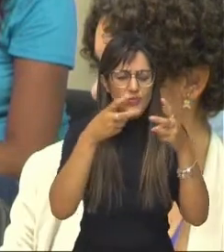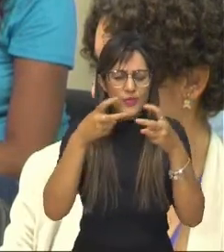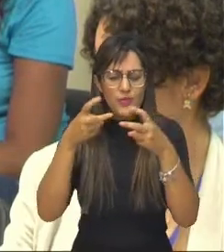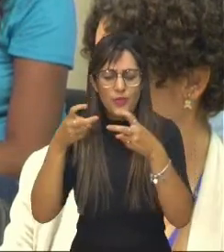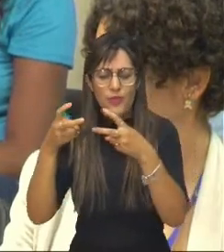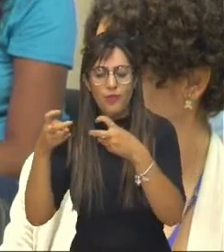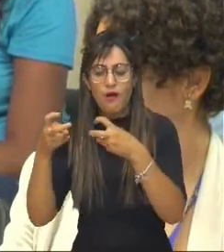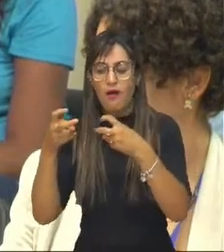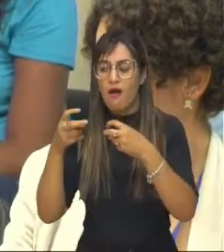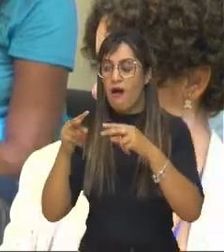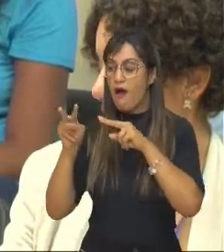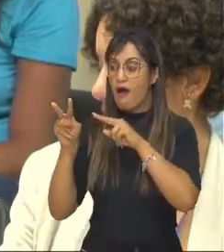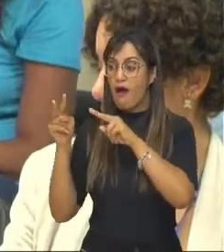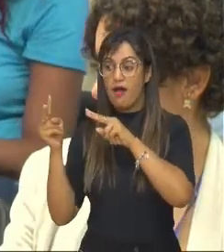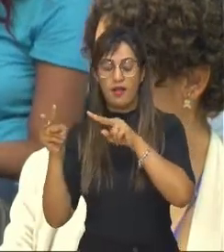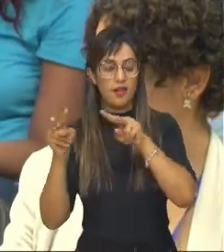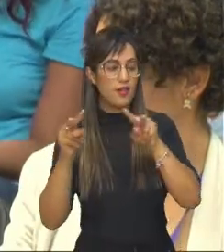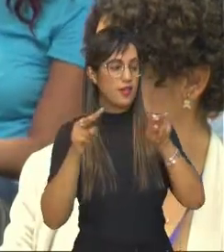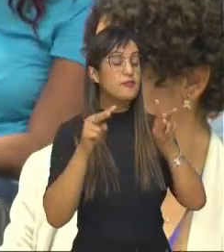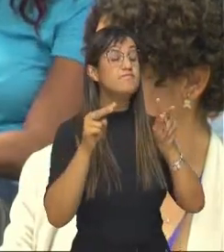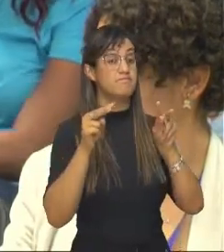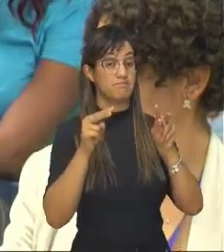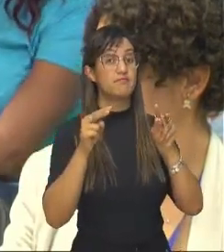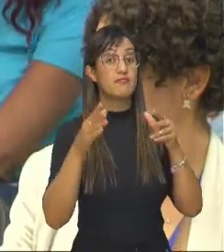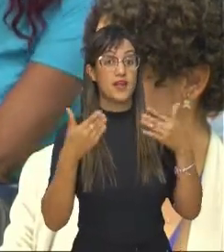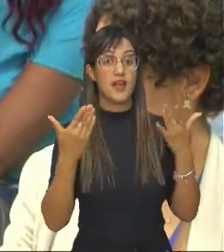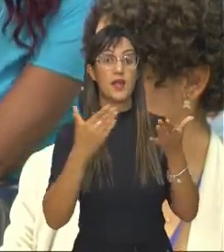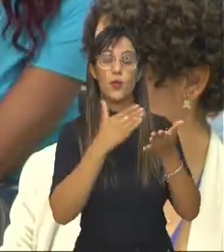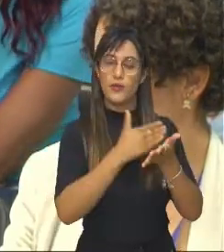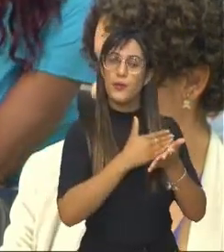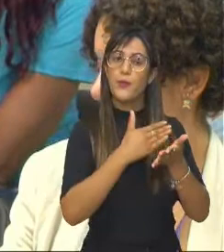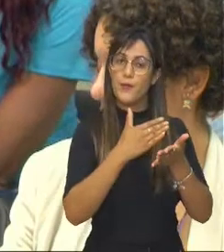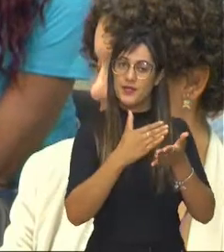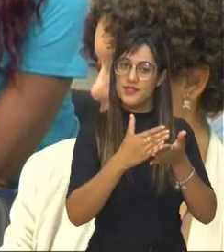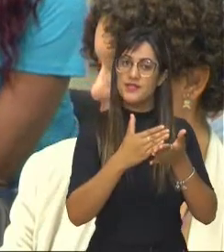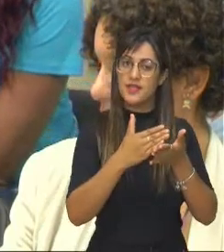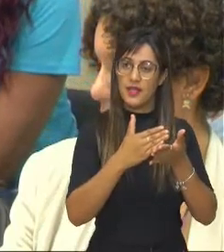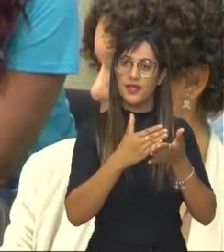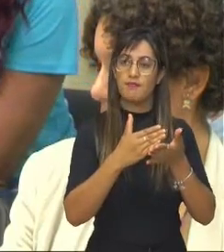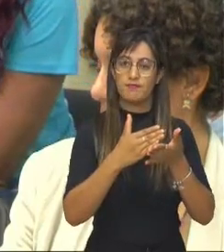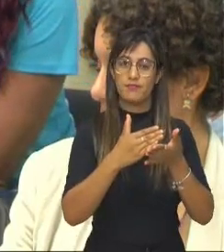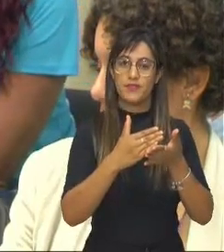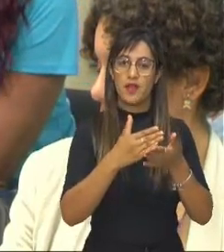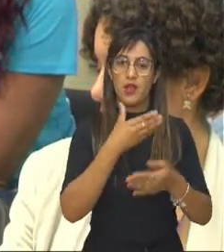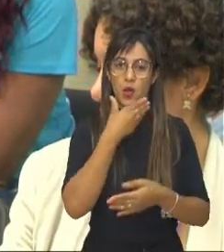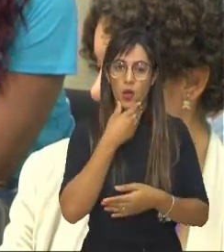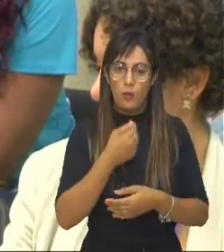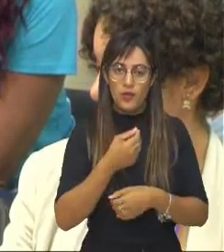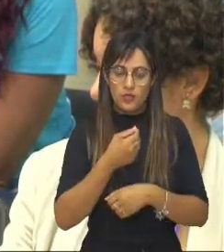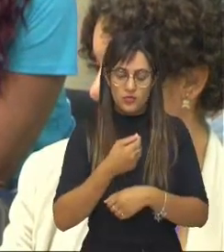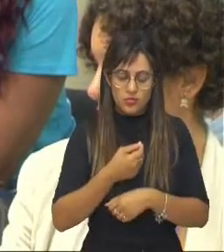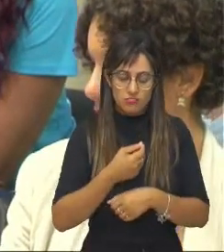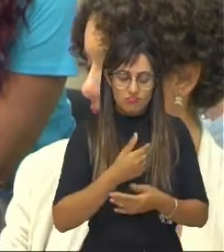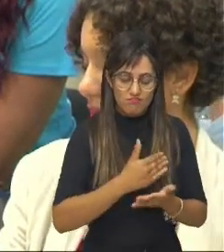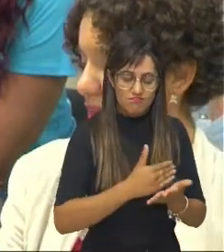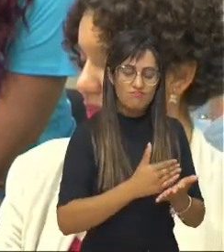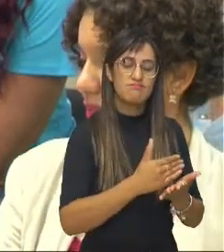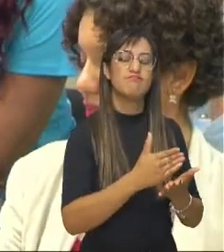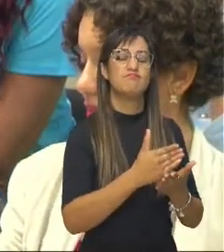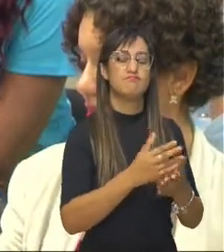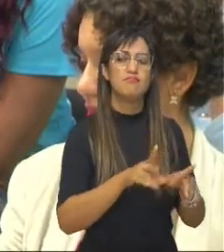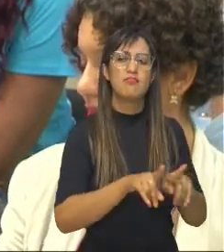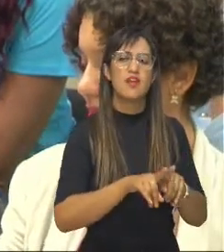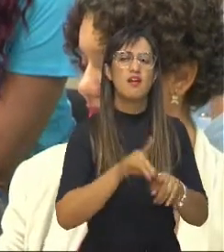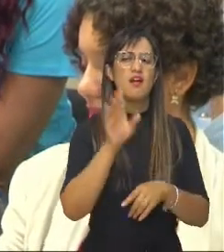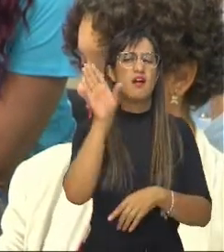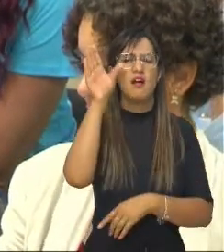vendo ao meu redor. E quando eu comecei a ver os primeiros meninos irem também, eu não